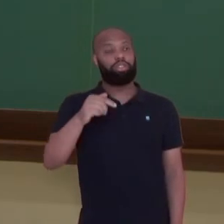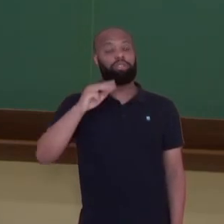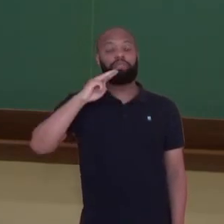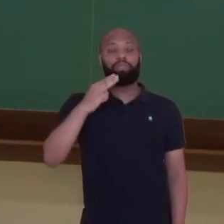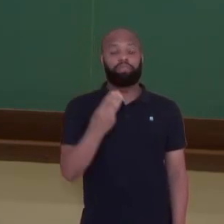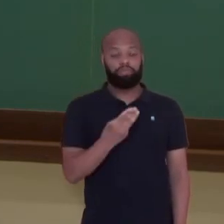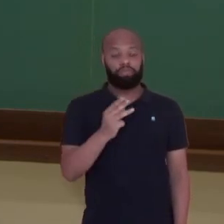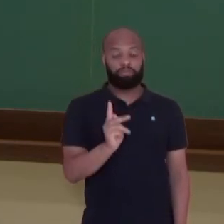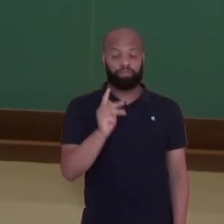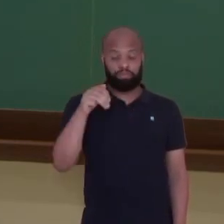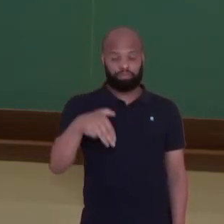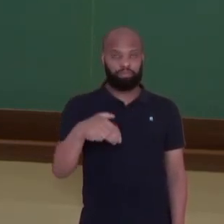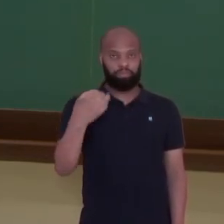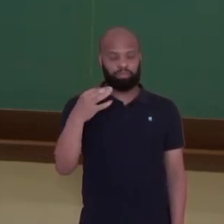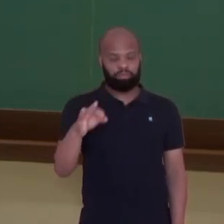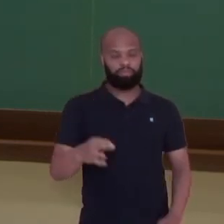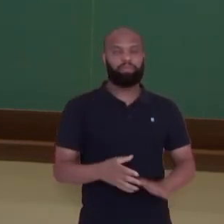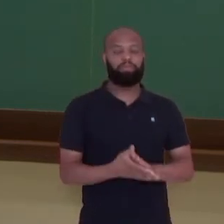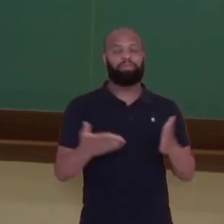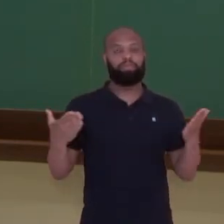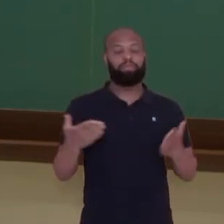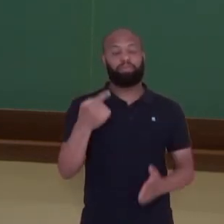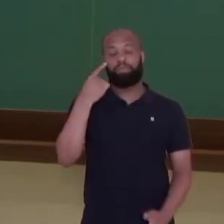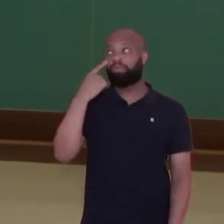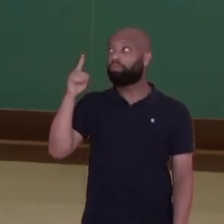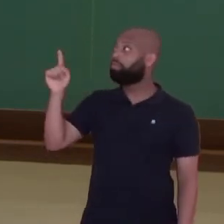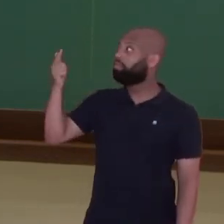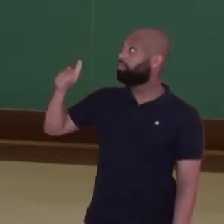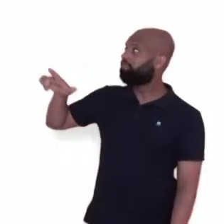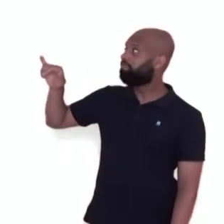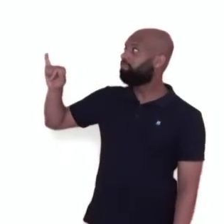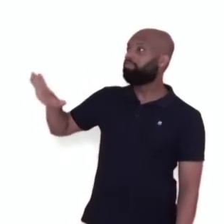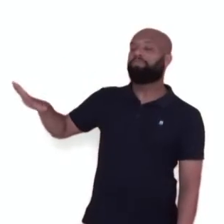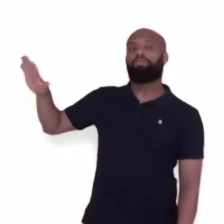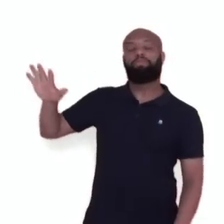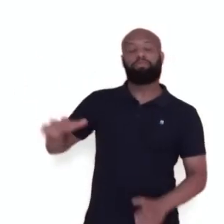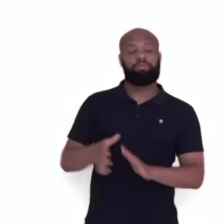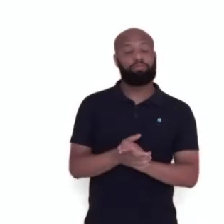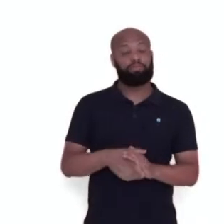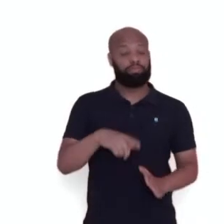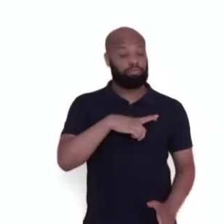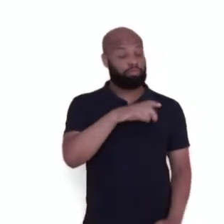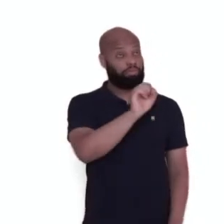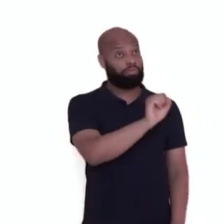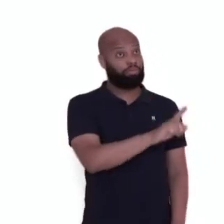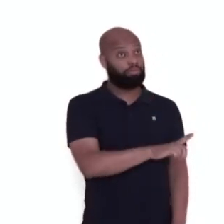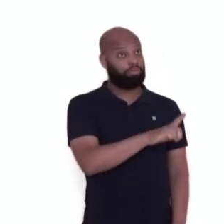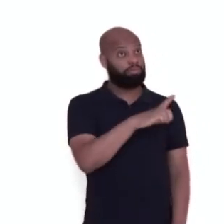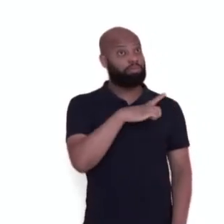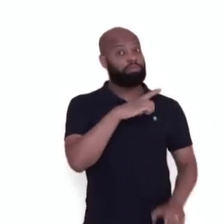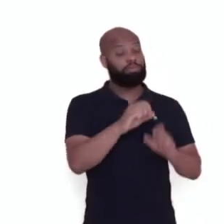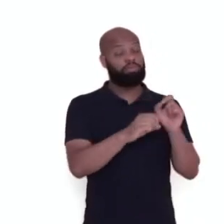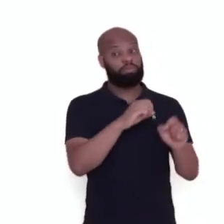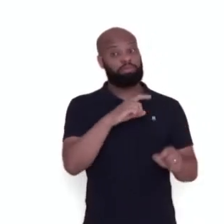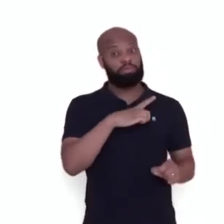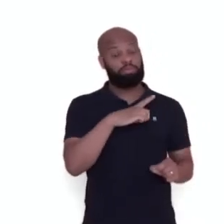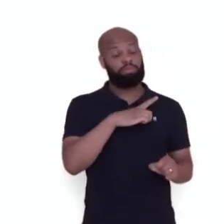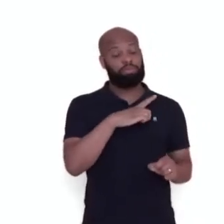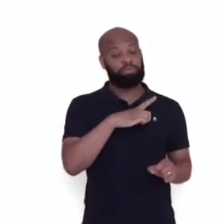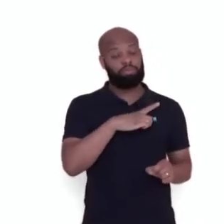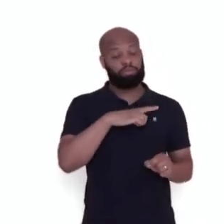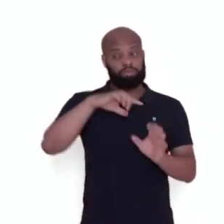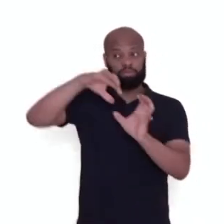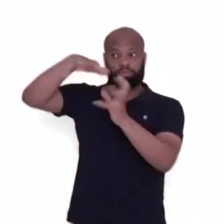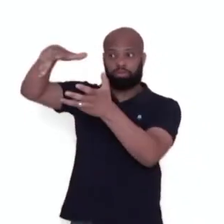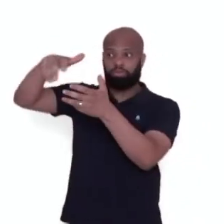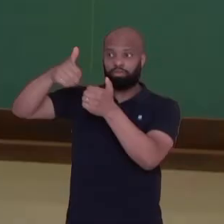147 milhões de quilômetros. Então nós vamos olhar novamente aqui na imagem. Temos o Sol, nós temos a Terra lá afastada.